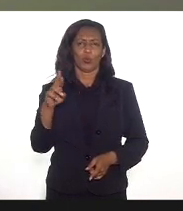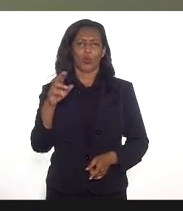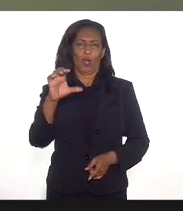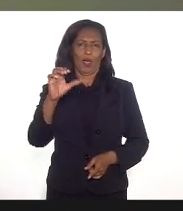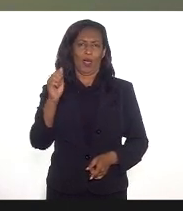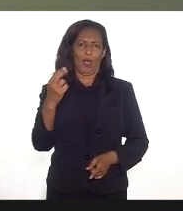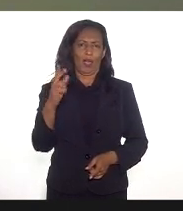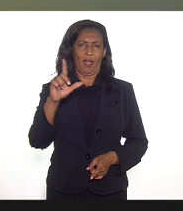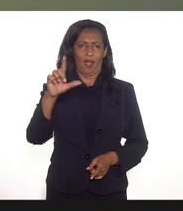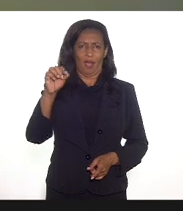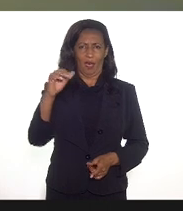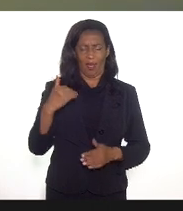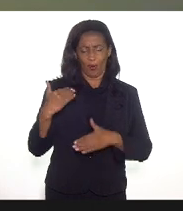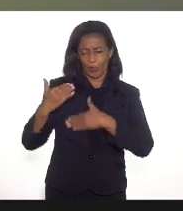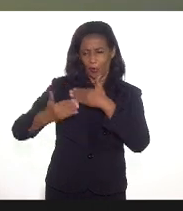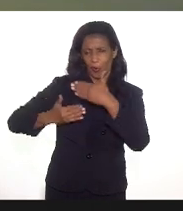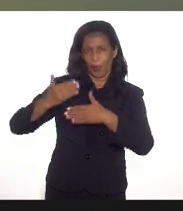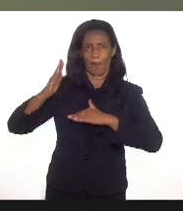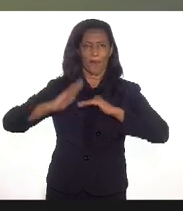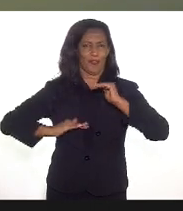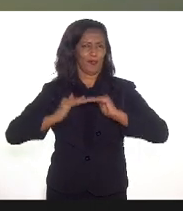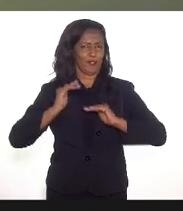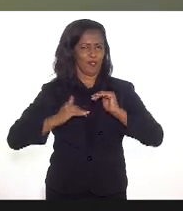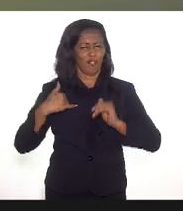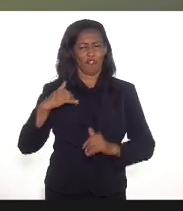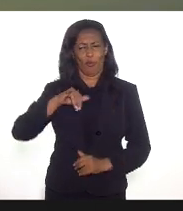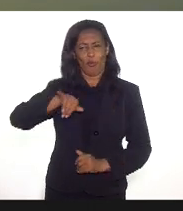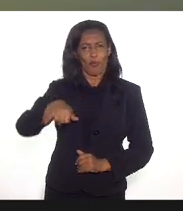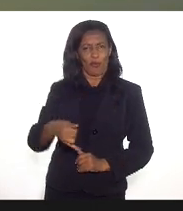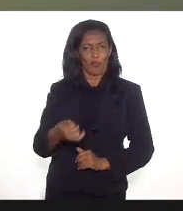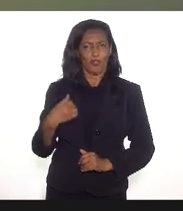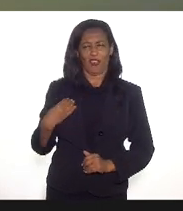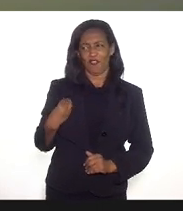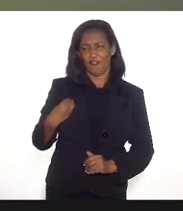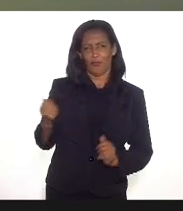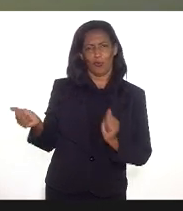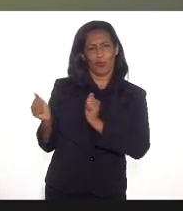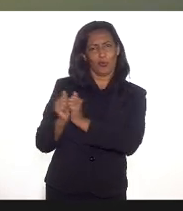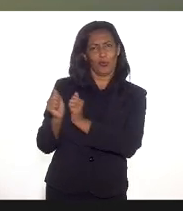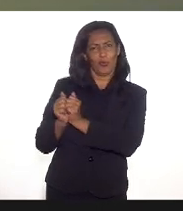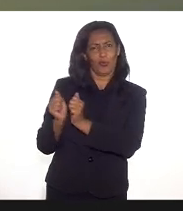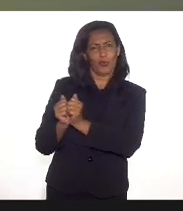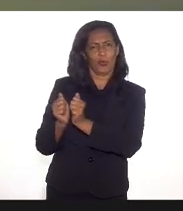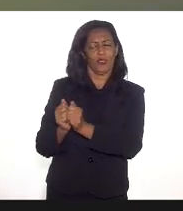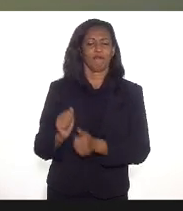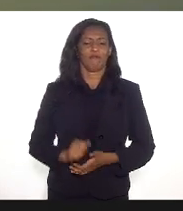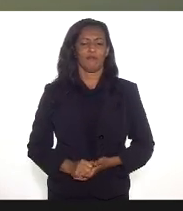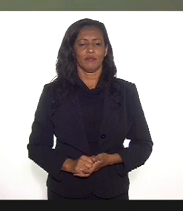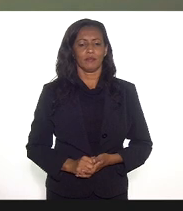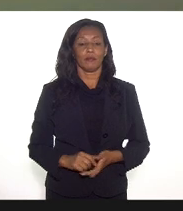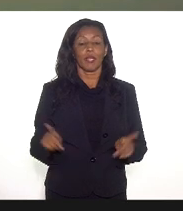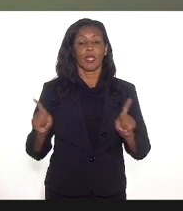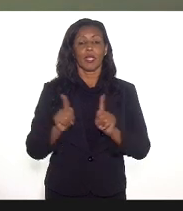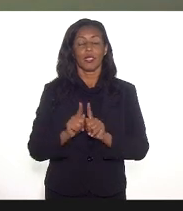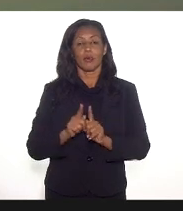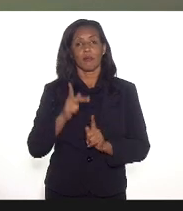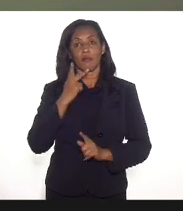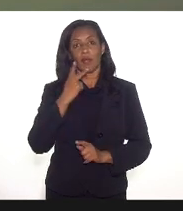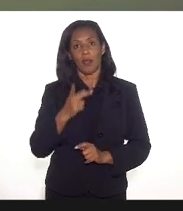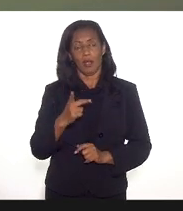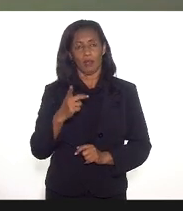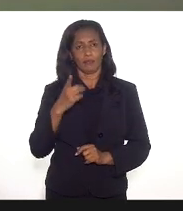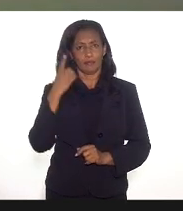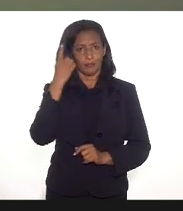quem, na trajetória profissional, eu já tive a oportunidade de conviver, e dizer mais uma vez, deputado Luiz Paulo, que